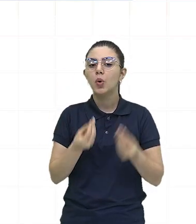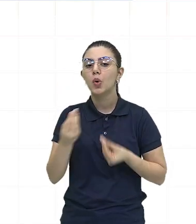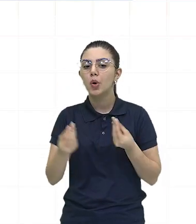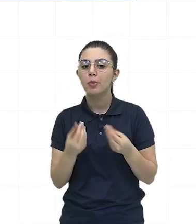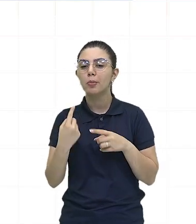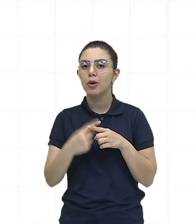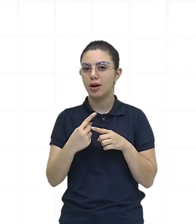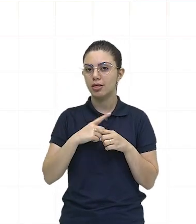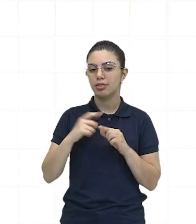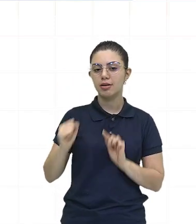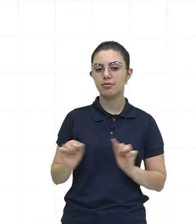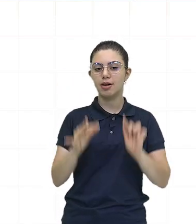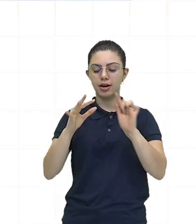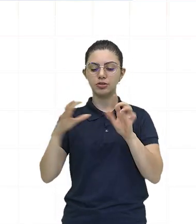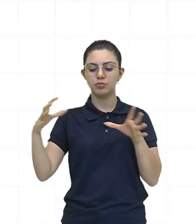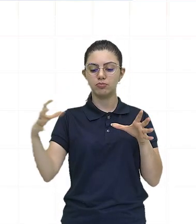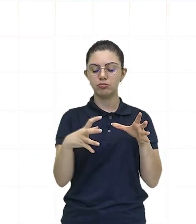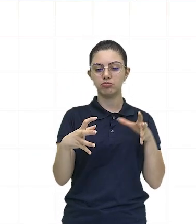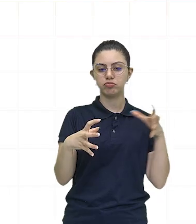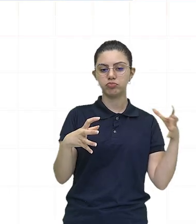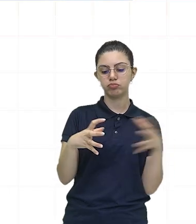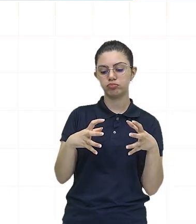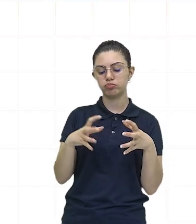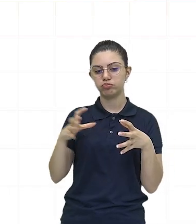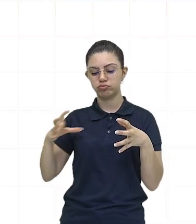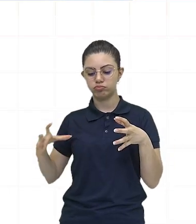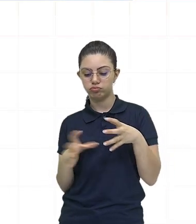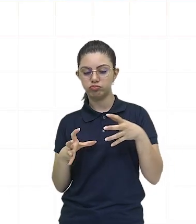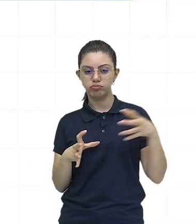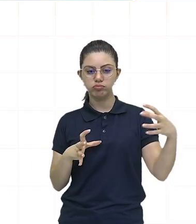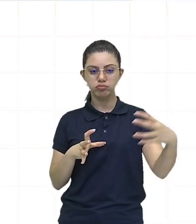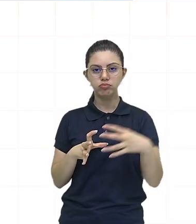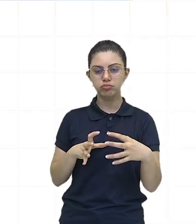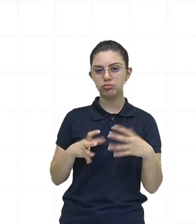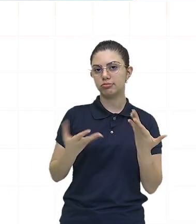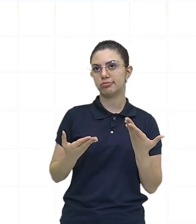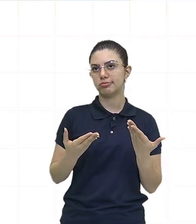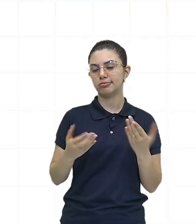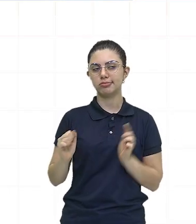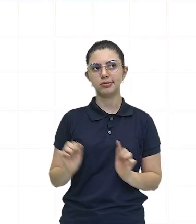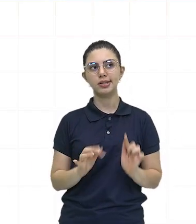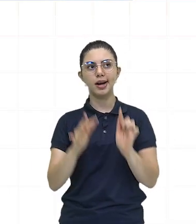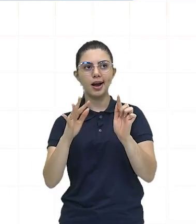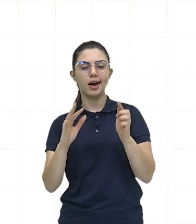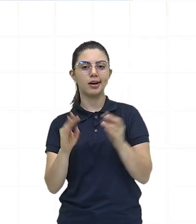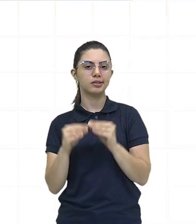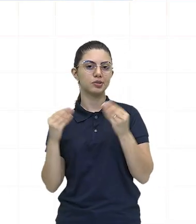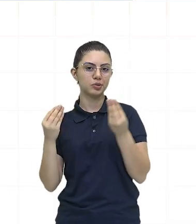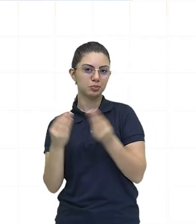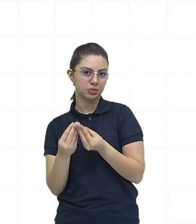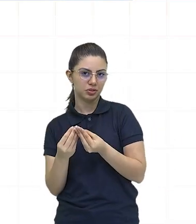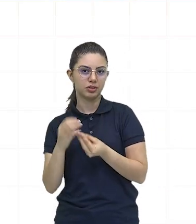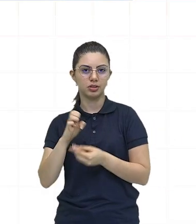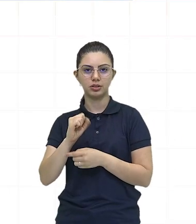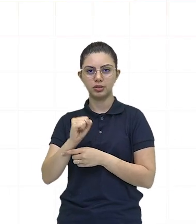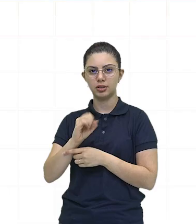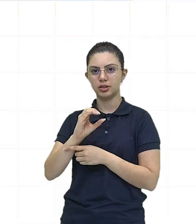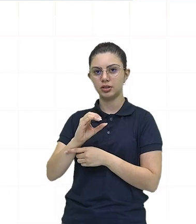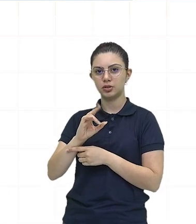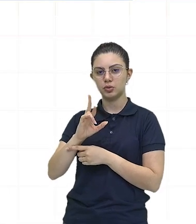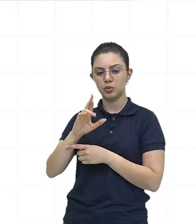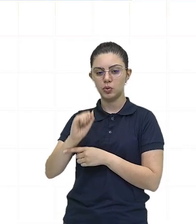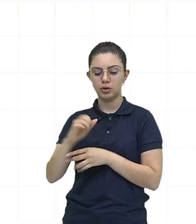através da aglutinação, né, onde foi ali se juntando gás e matéria escura no universo